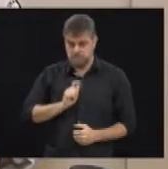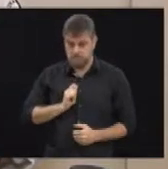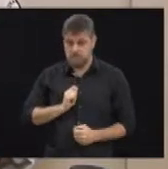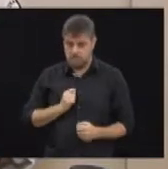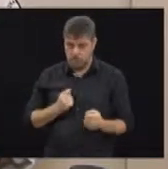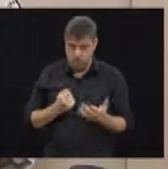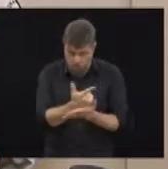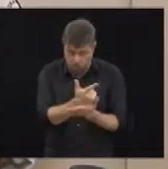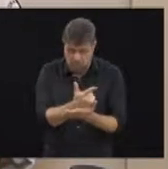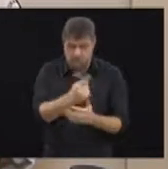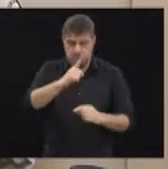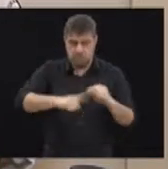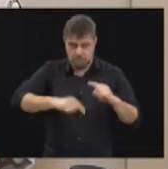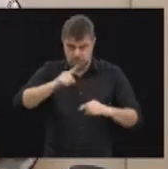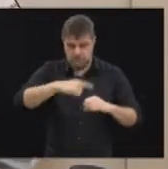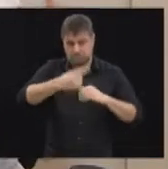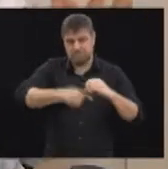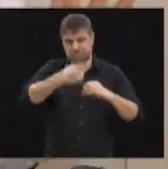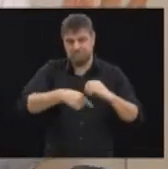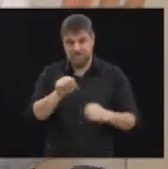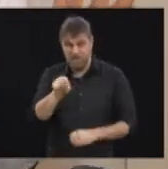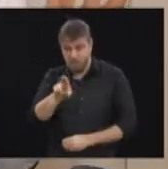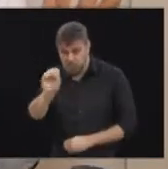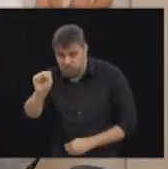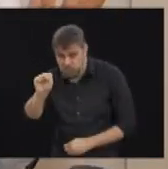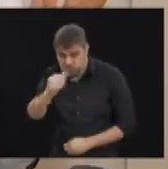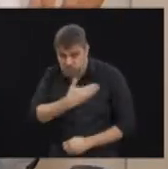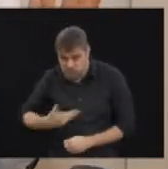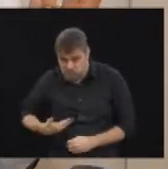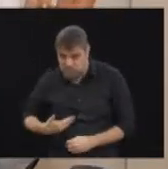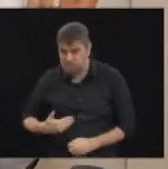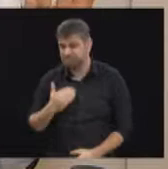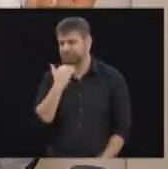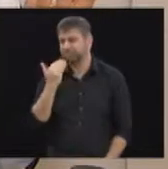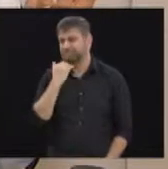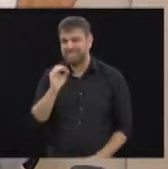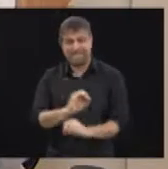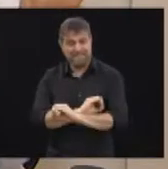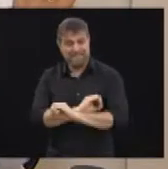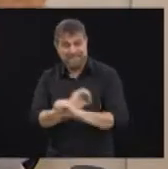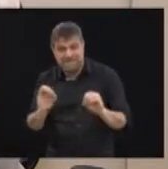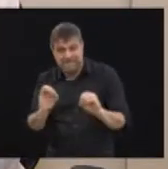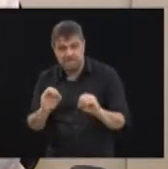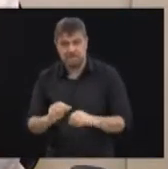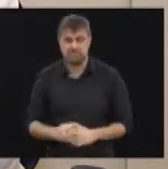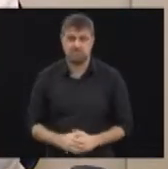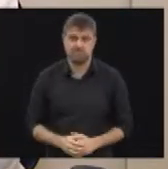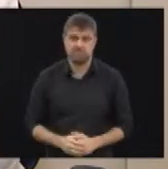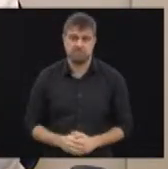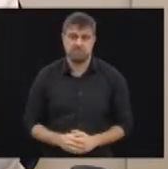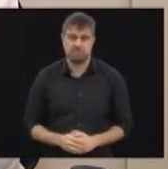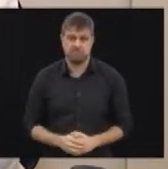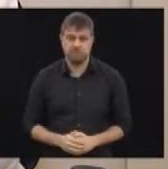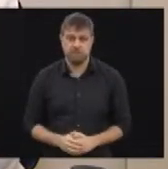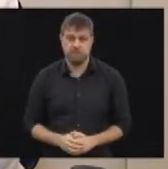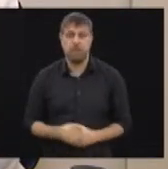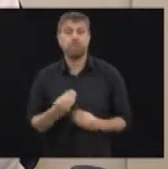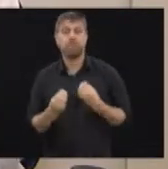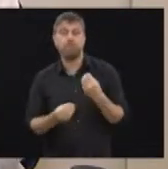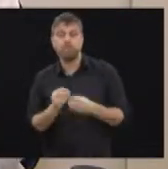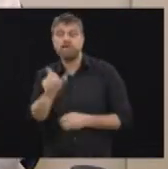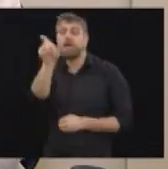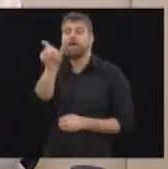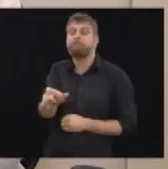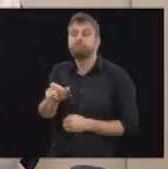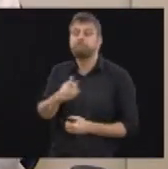existe cobertura. O SUS não cobre nada. Então, como é que fica isso? Como